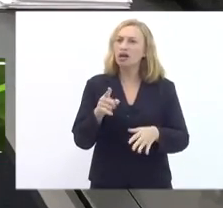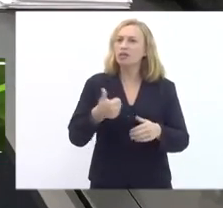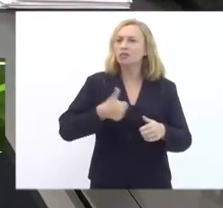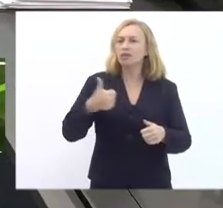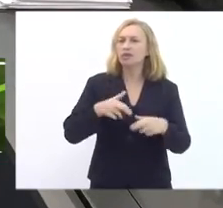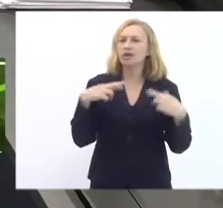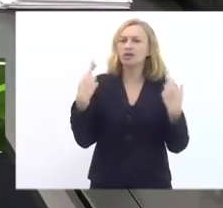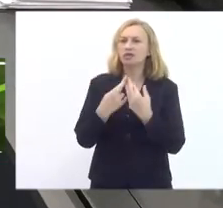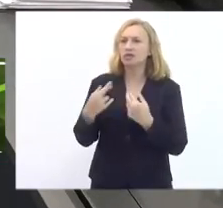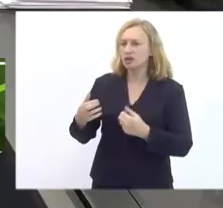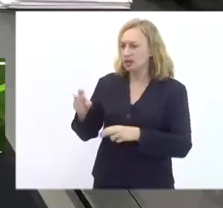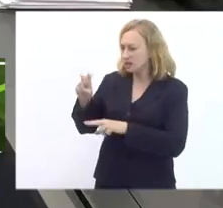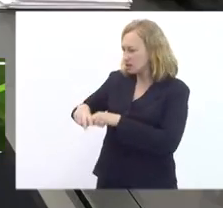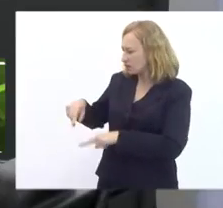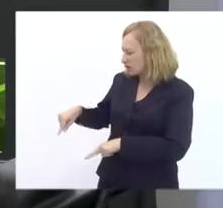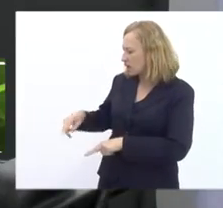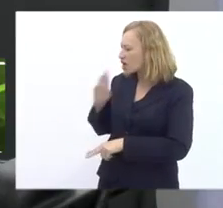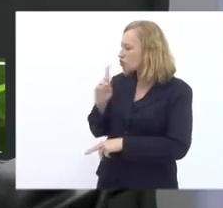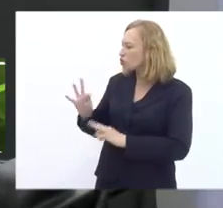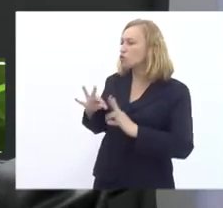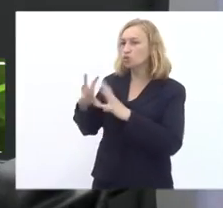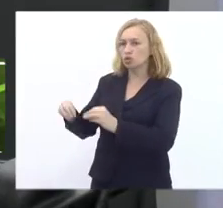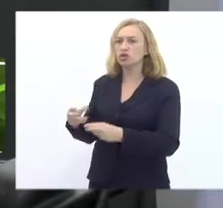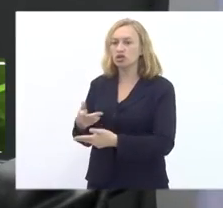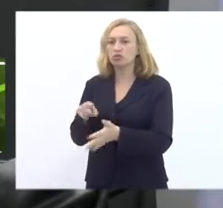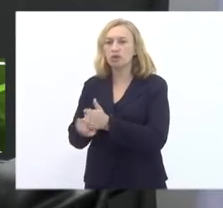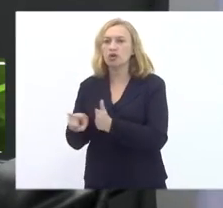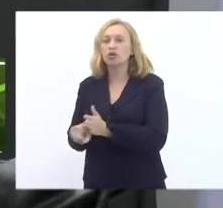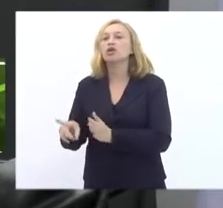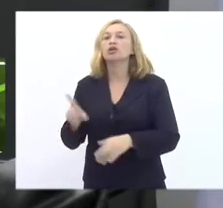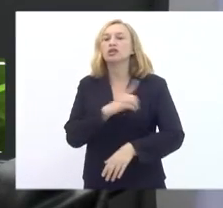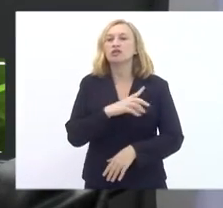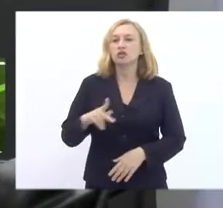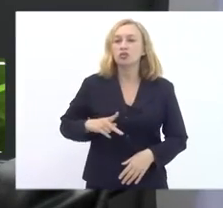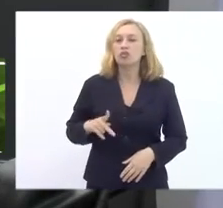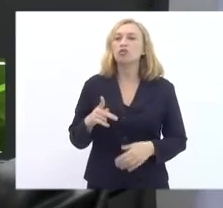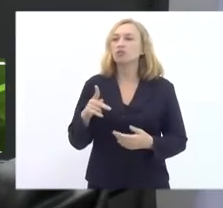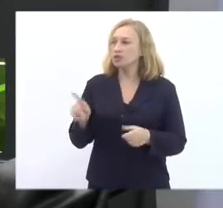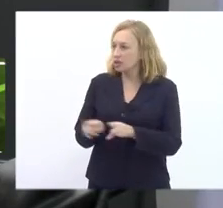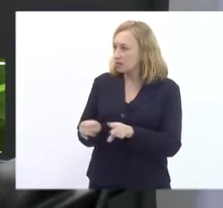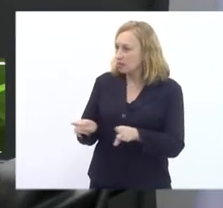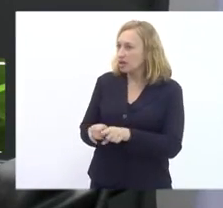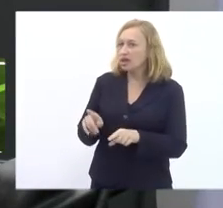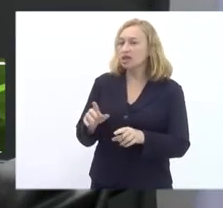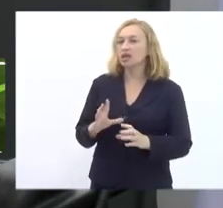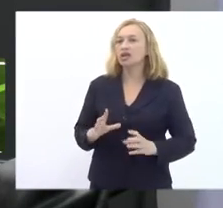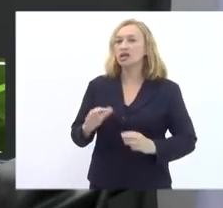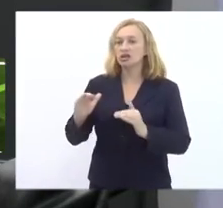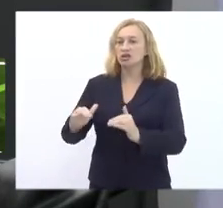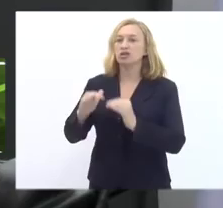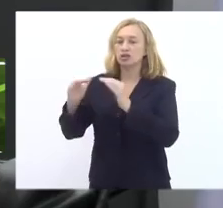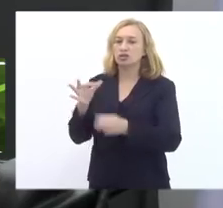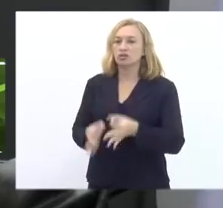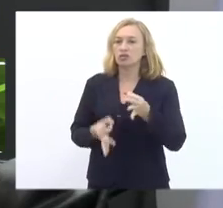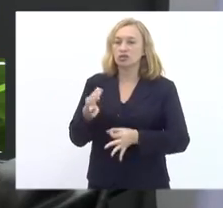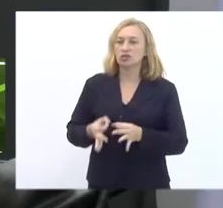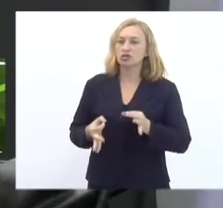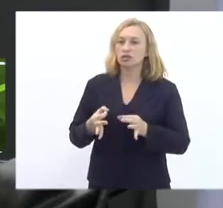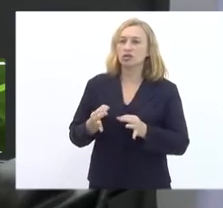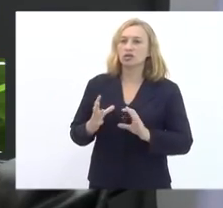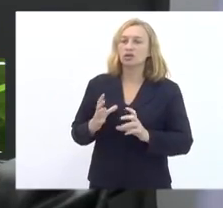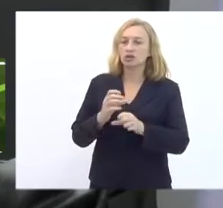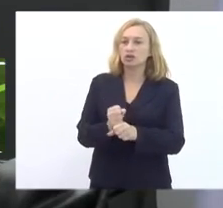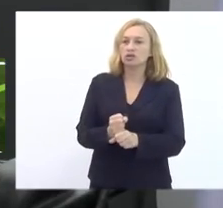aqui, ela que respondeu todas as perguntas. E o doutor, o defensor público também, a presença de vocês, Tribunal de Contas, para a reunião de segunda-feira, esse